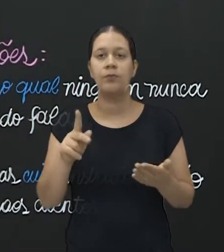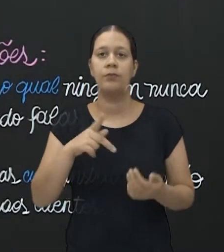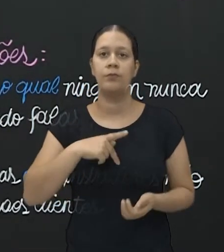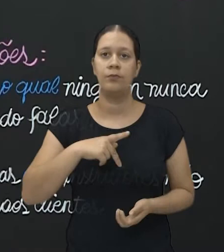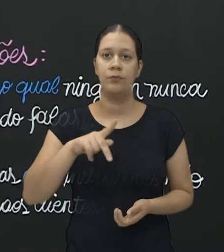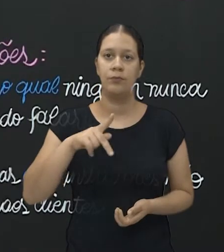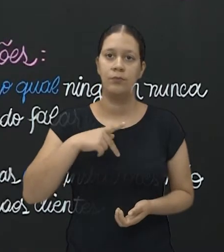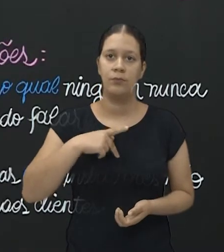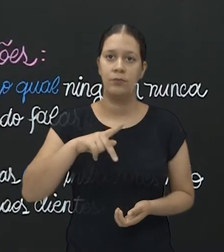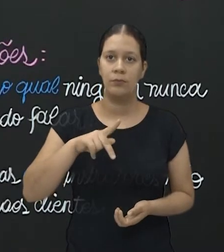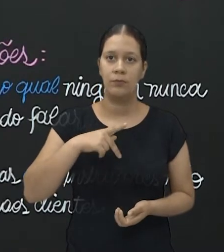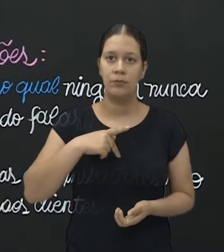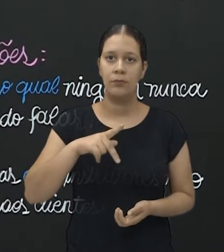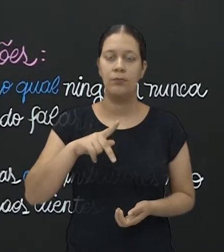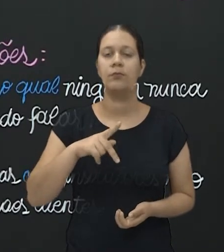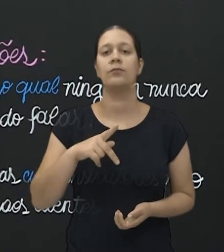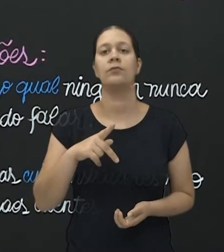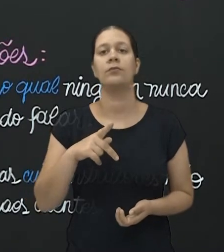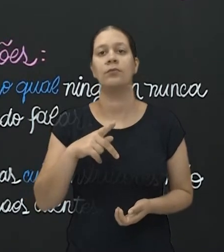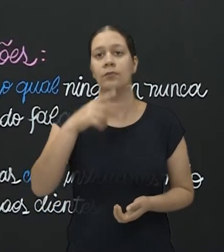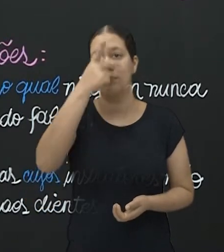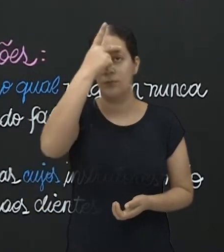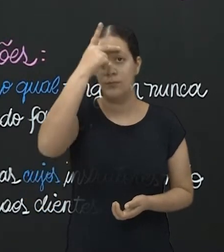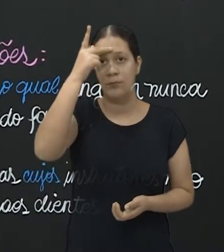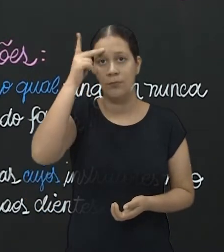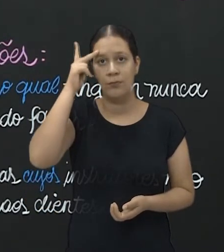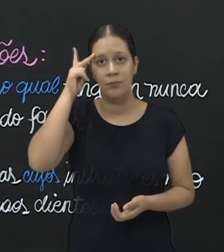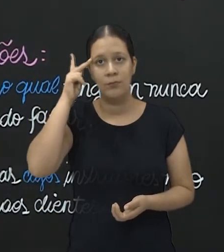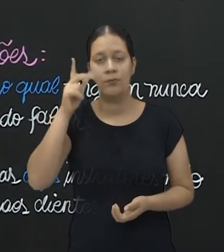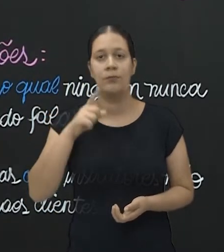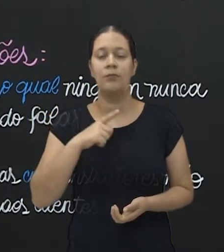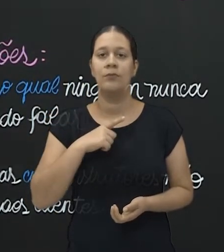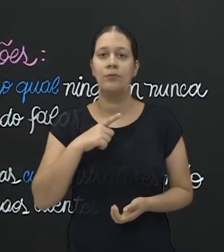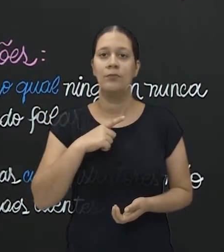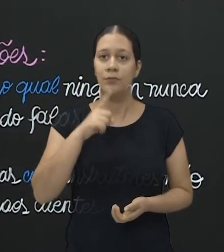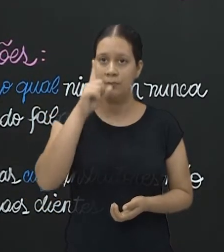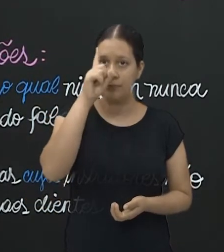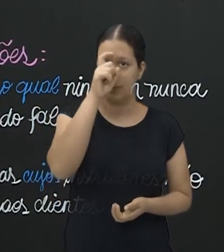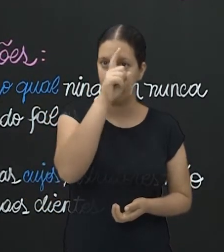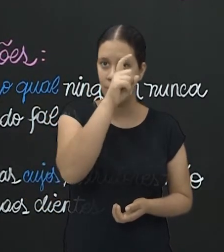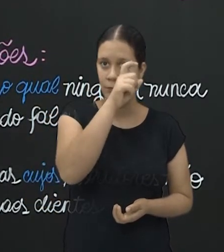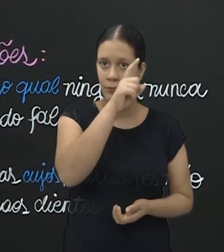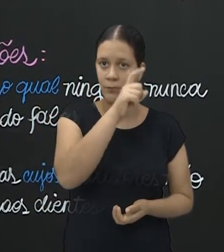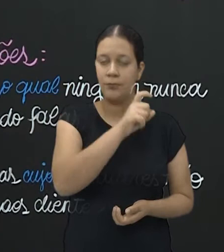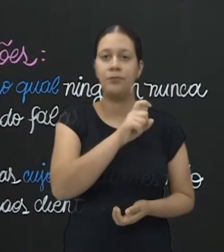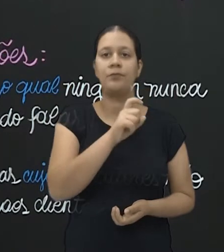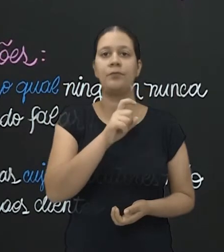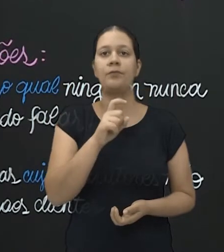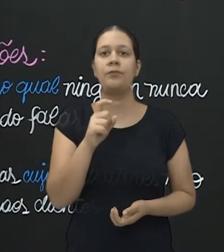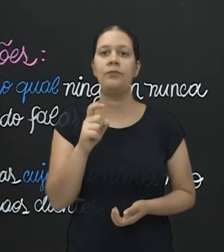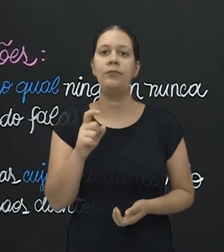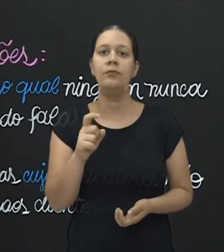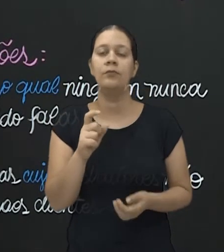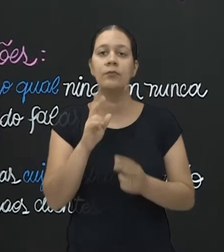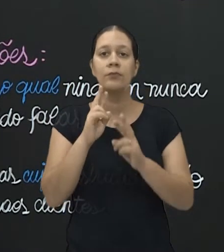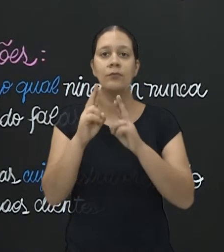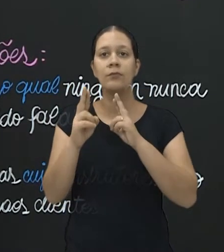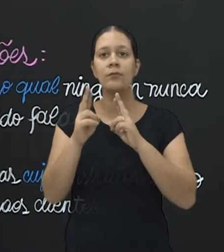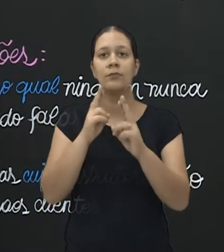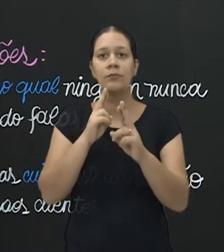chamam a atenção porque esse é um pronome que as pessoas têm dificuldade de aplicar na língua portuguesa, porque ele tem a função de estabelecer uma relação